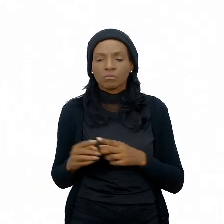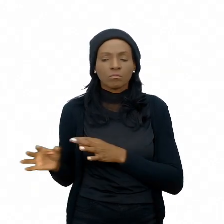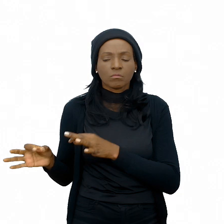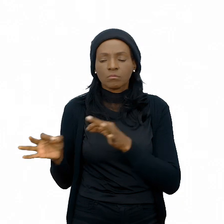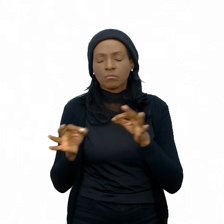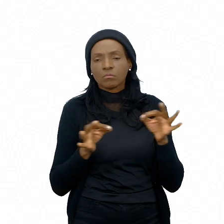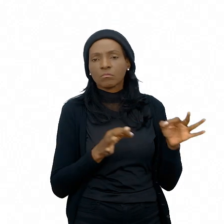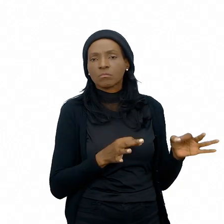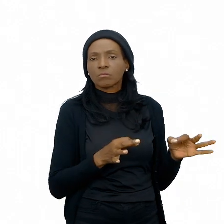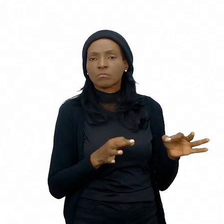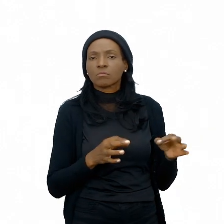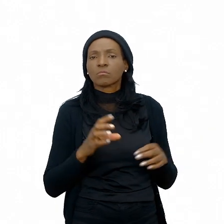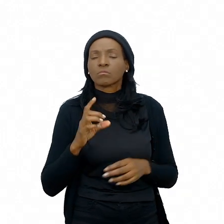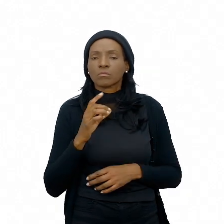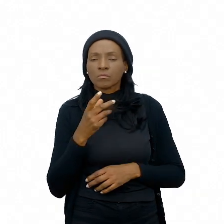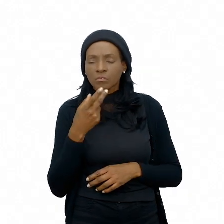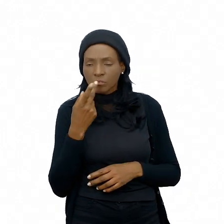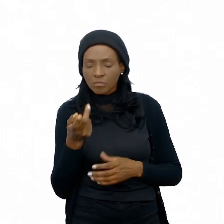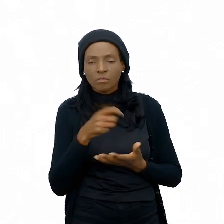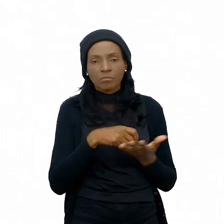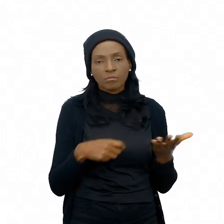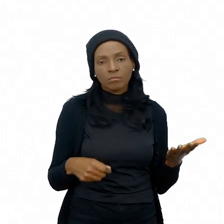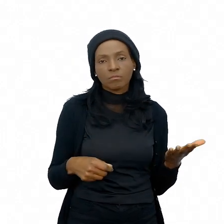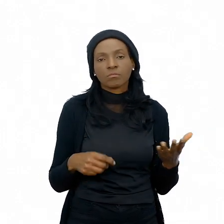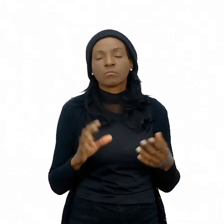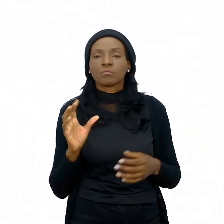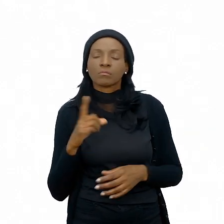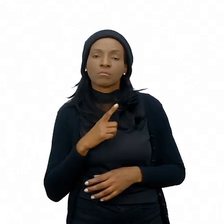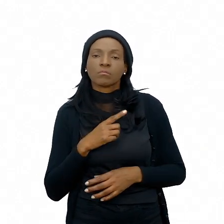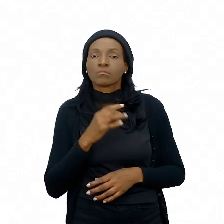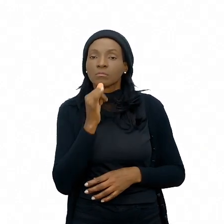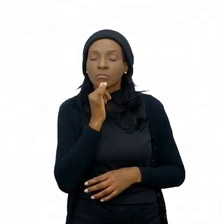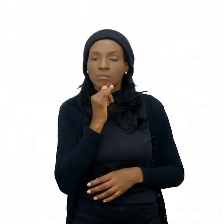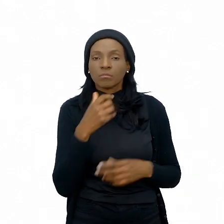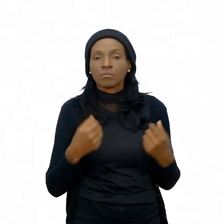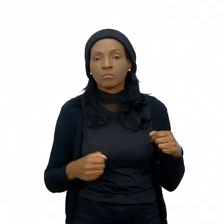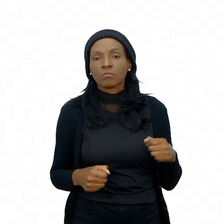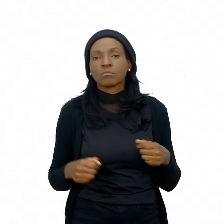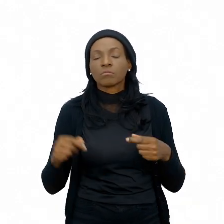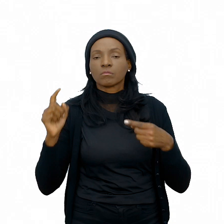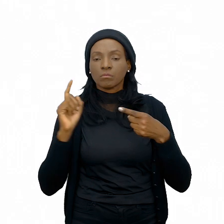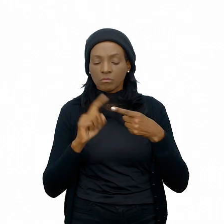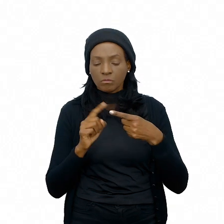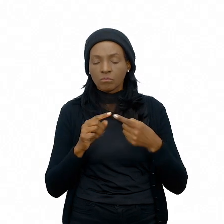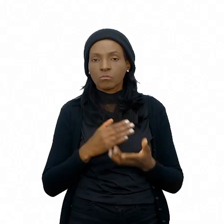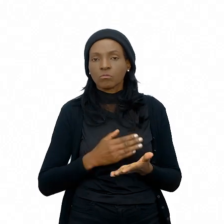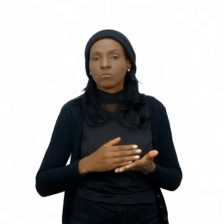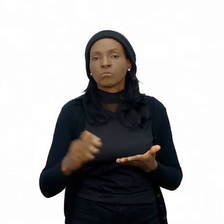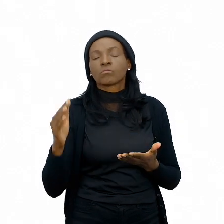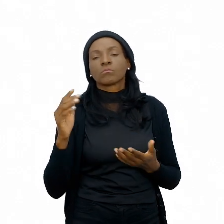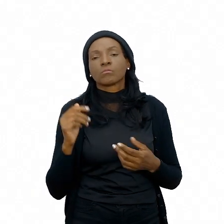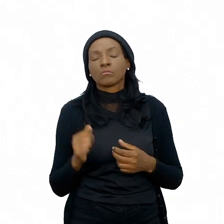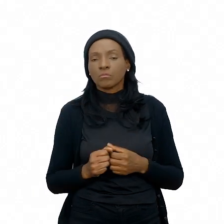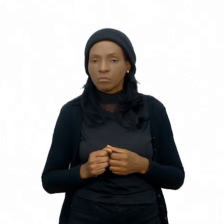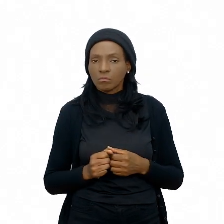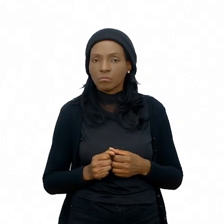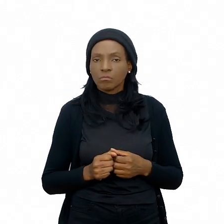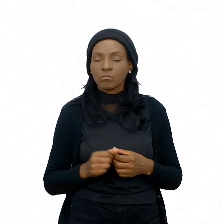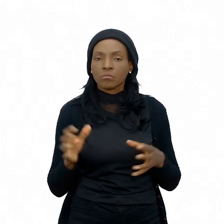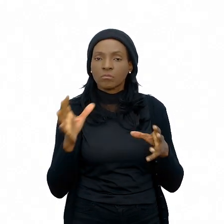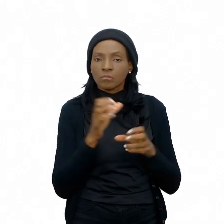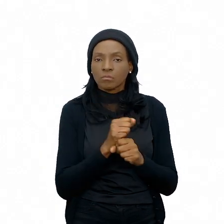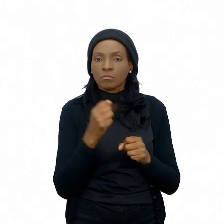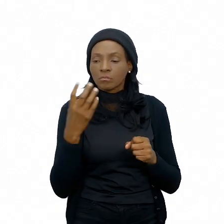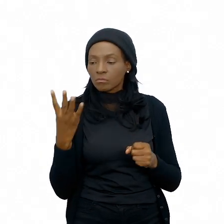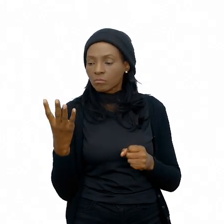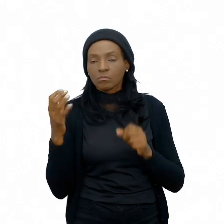periodicidade que o ditado ocorrerá, considerando que precisa ter um inicial e mais 4